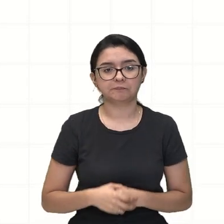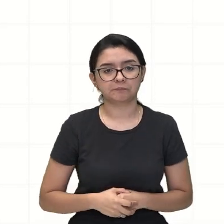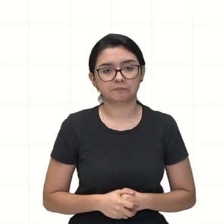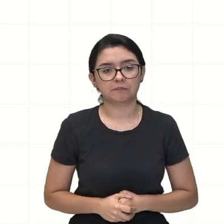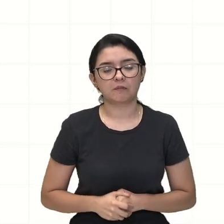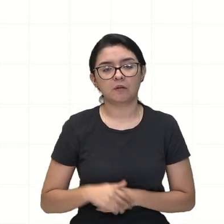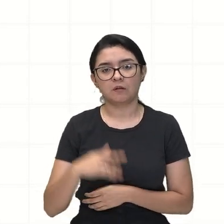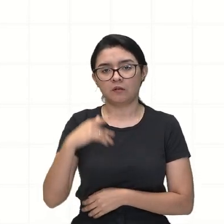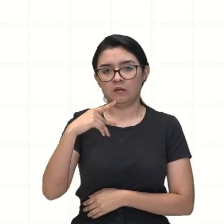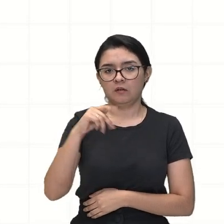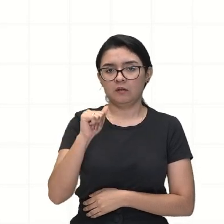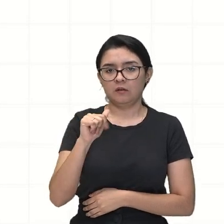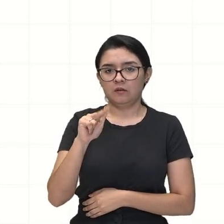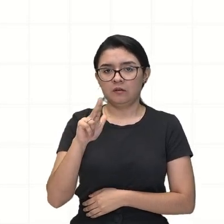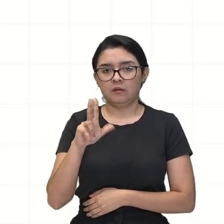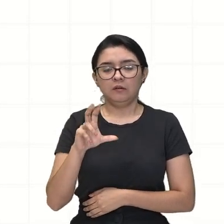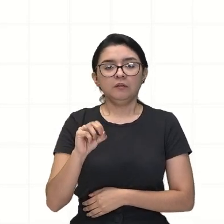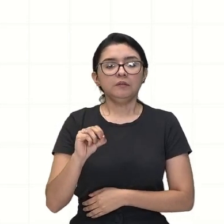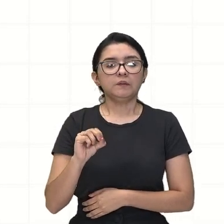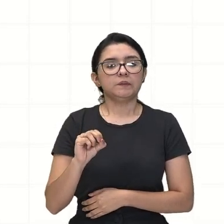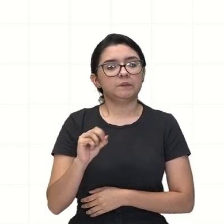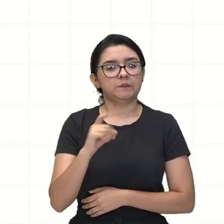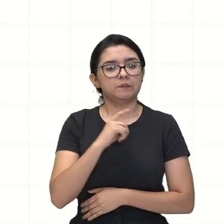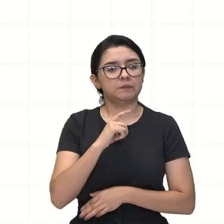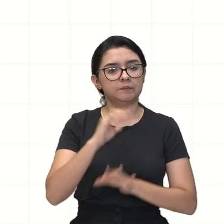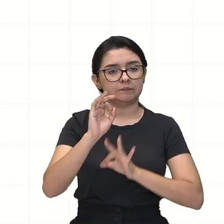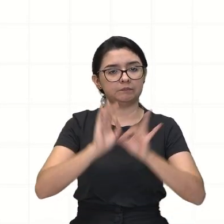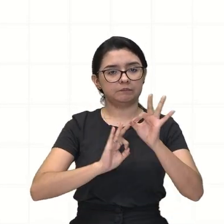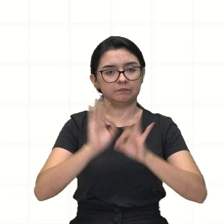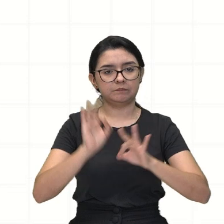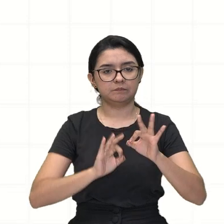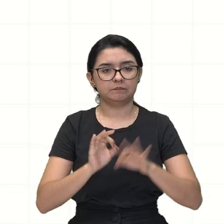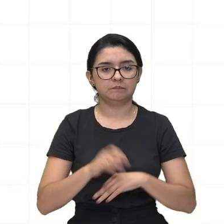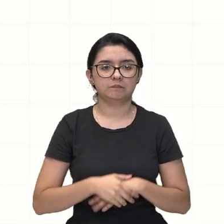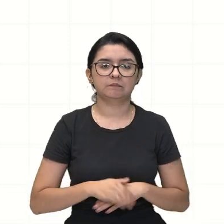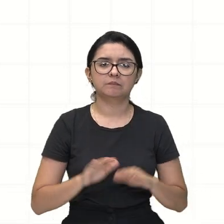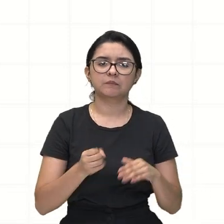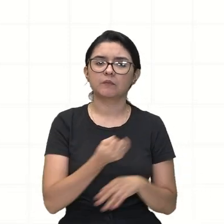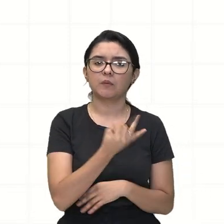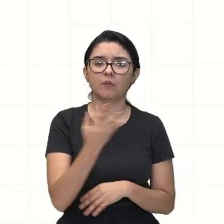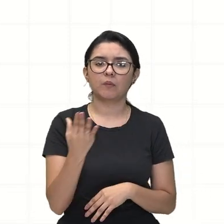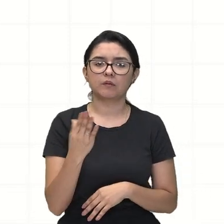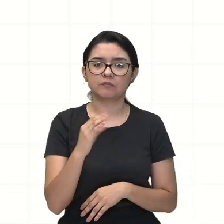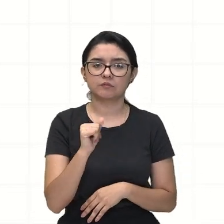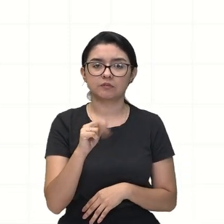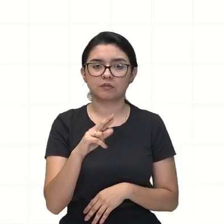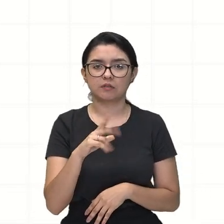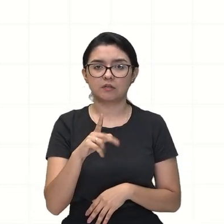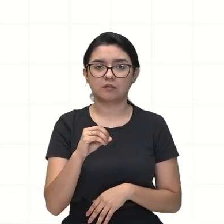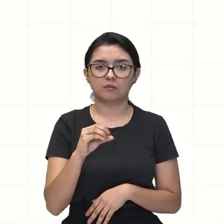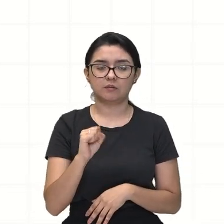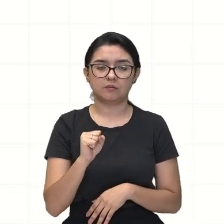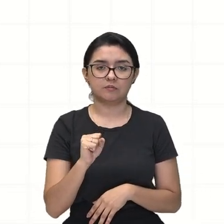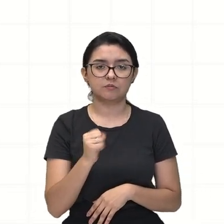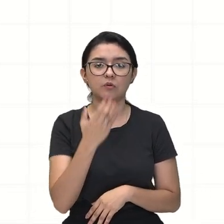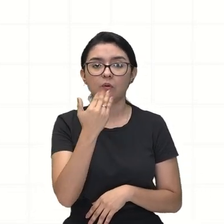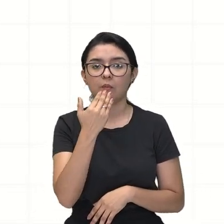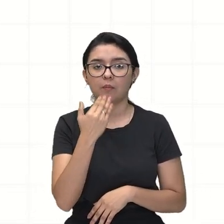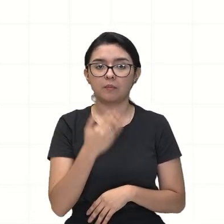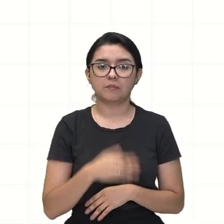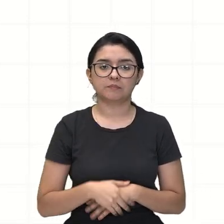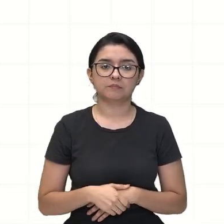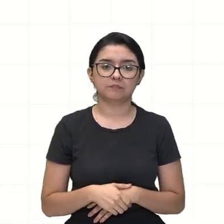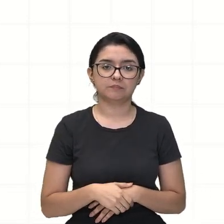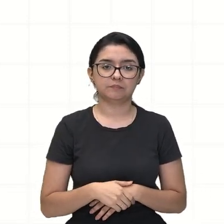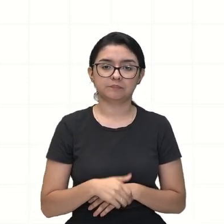O Paulo. Nós temos o desenvolvimento aqui, né? Quantos Carlos comeu? Então, ó, a mesma história.